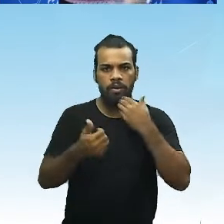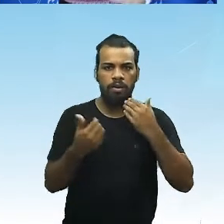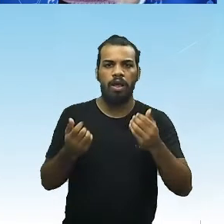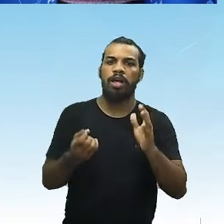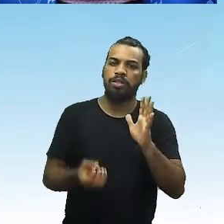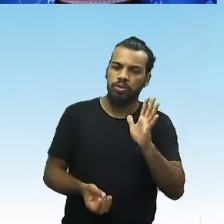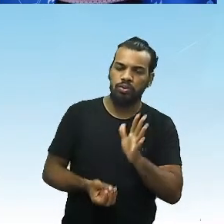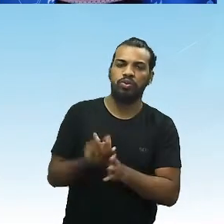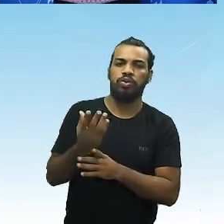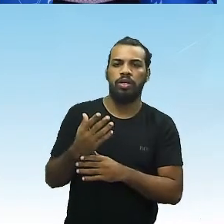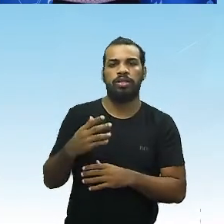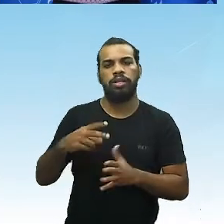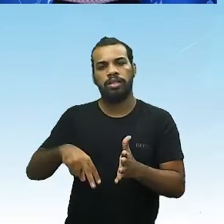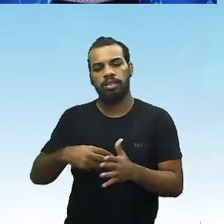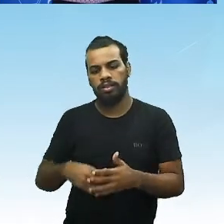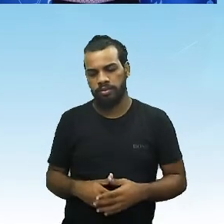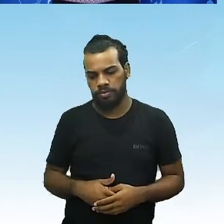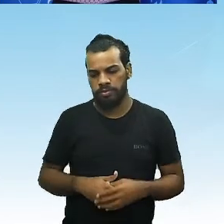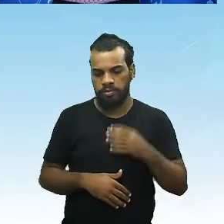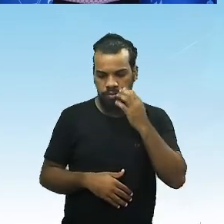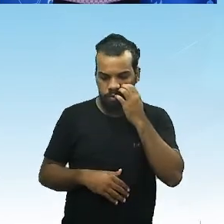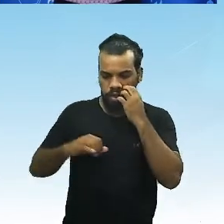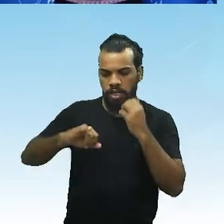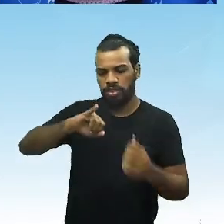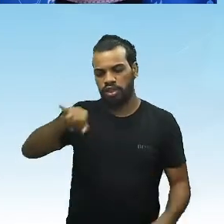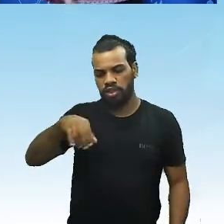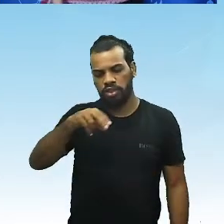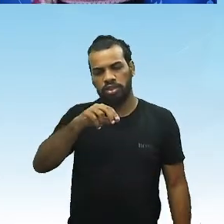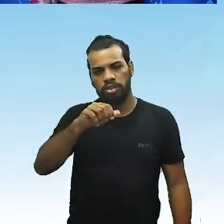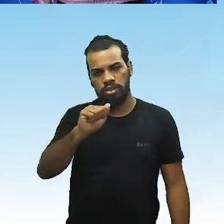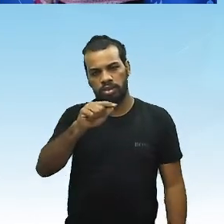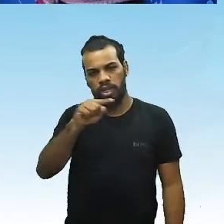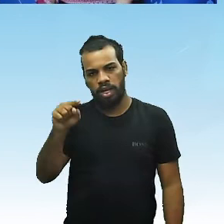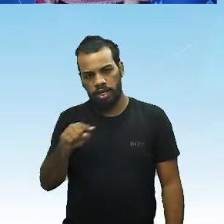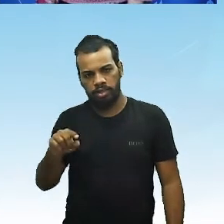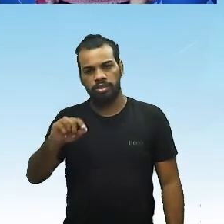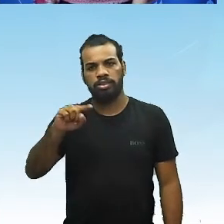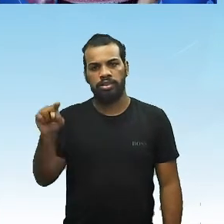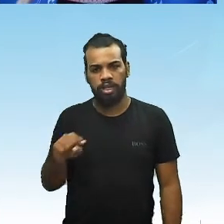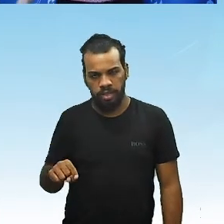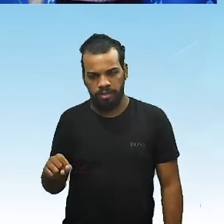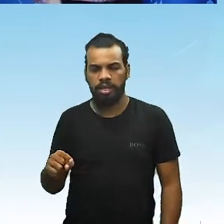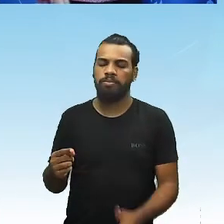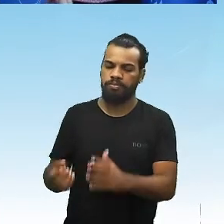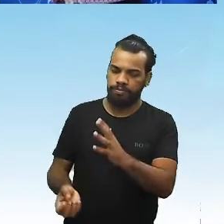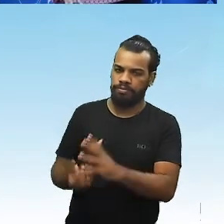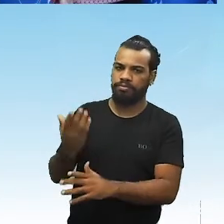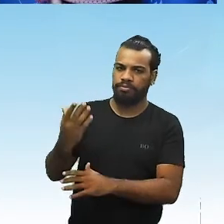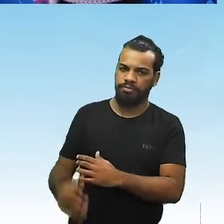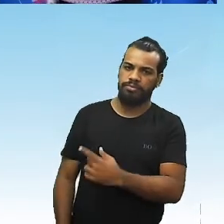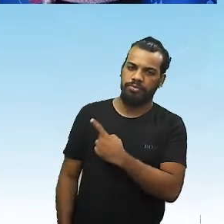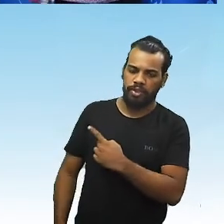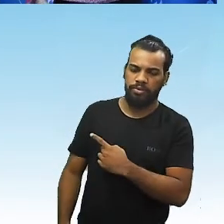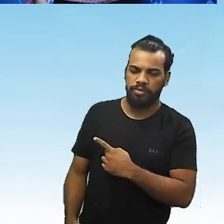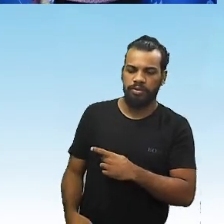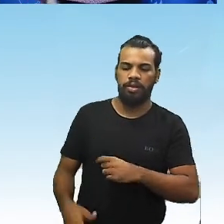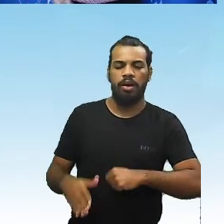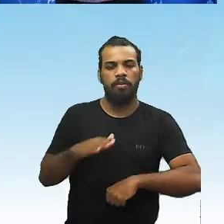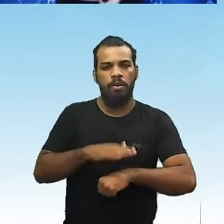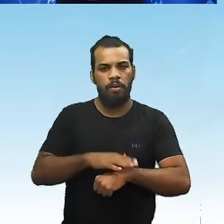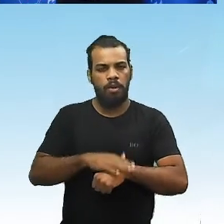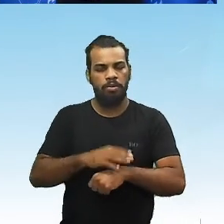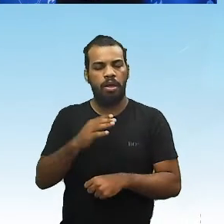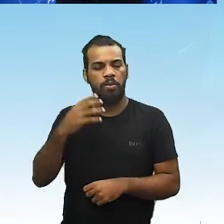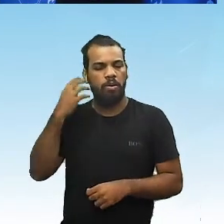o jazz dance, né? Que o jazz era apenas um ritmo musical, mas existe agora a dança jazz, que justamente nesse momento dos